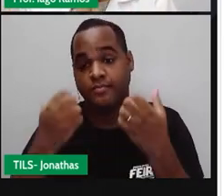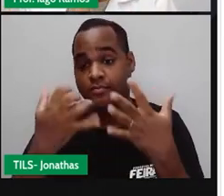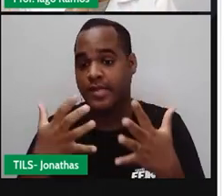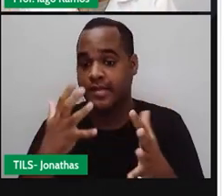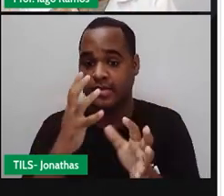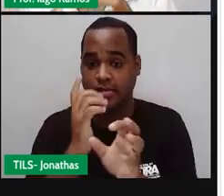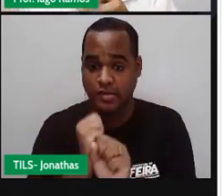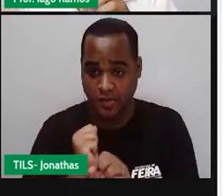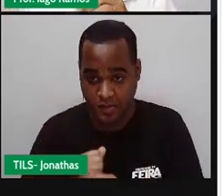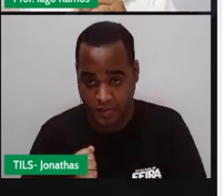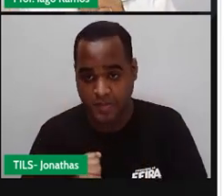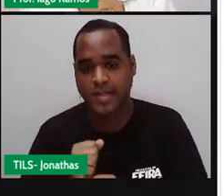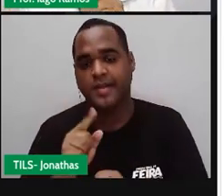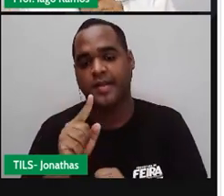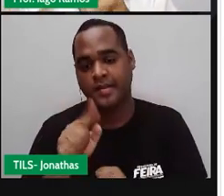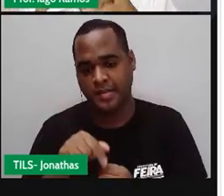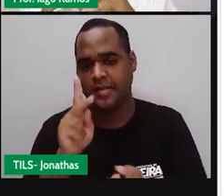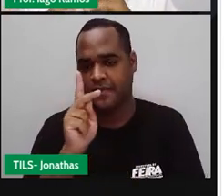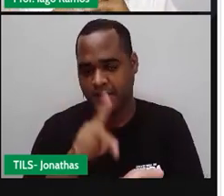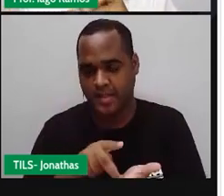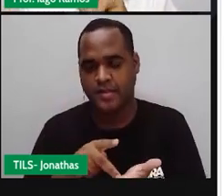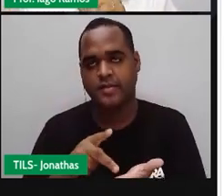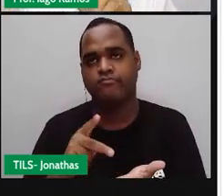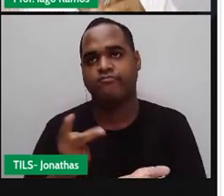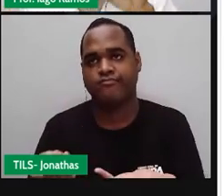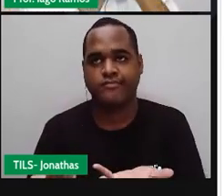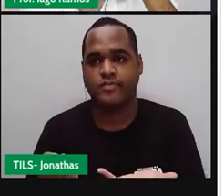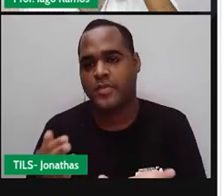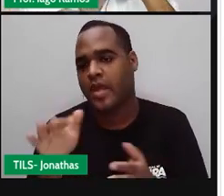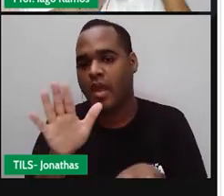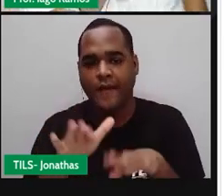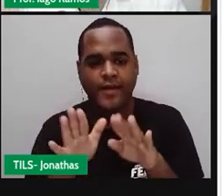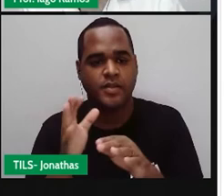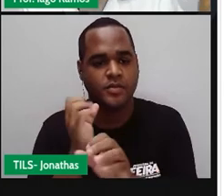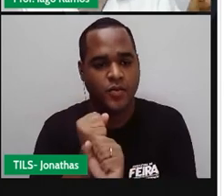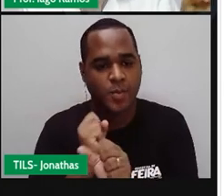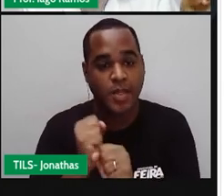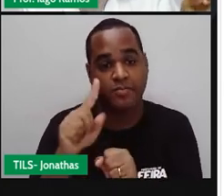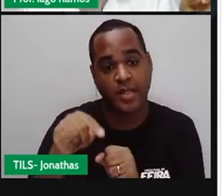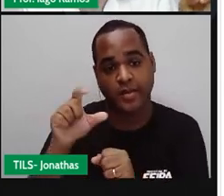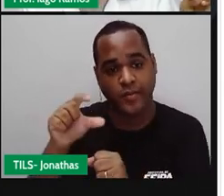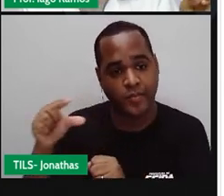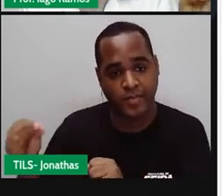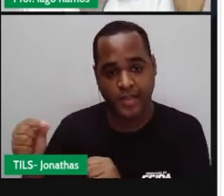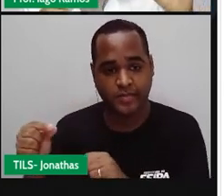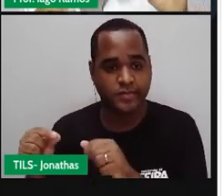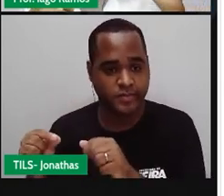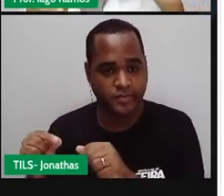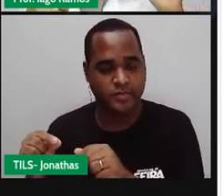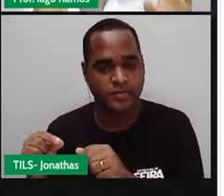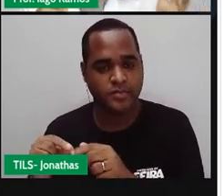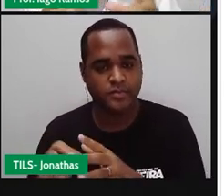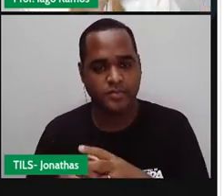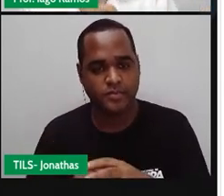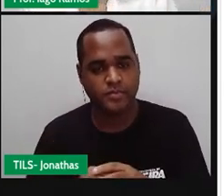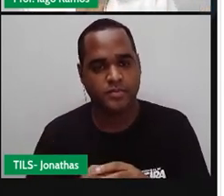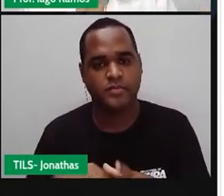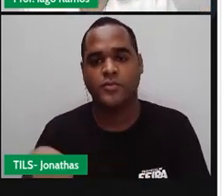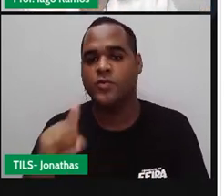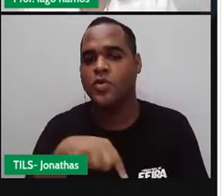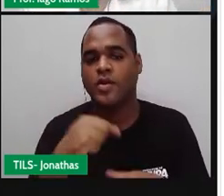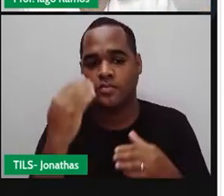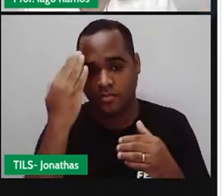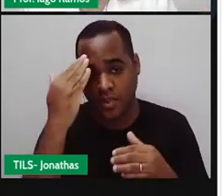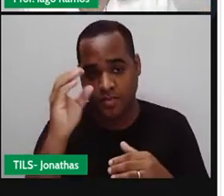total e desse Total Você consome uma parte e a